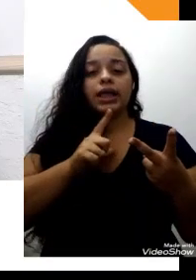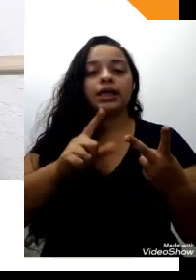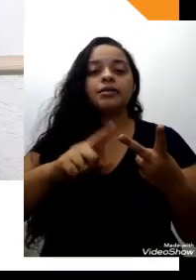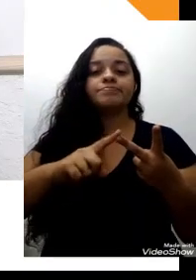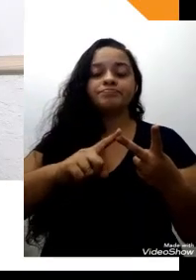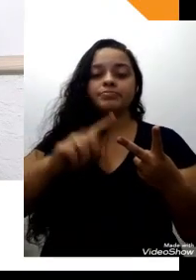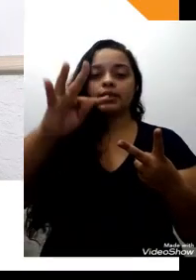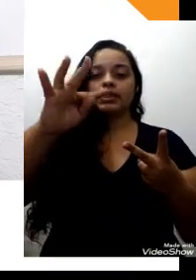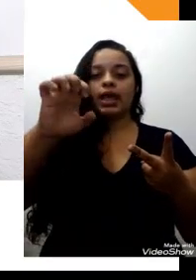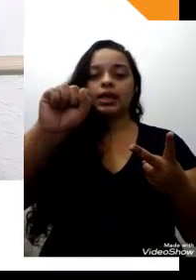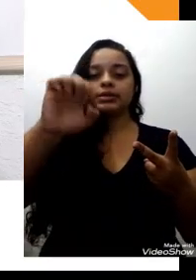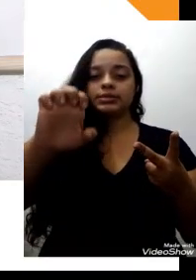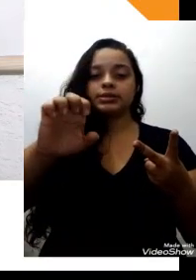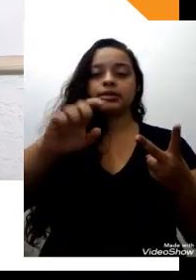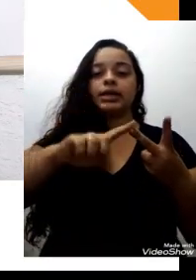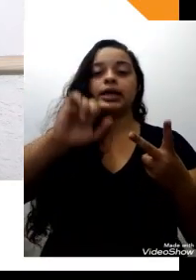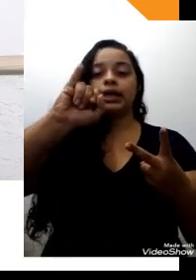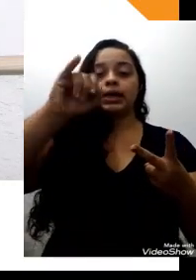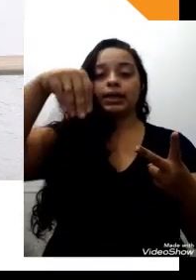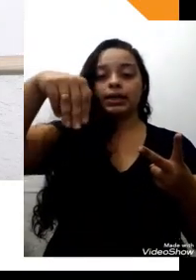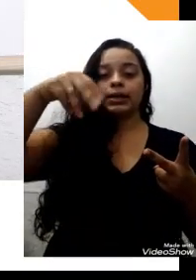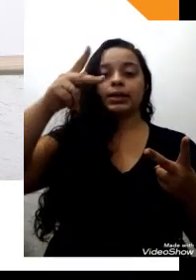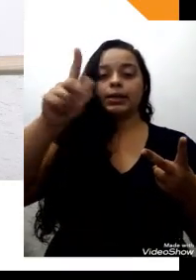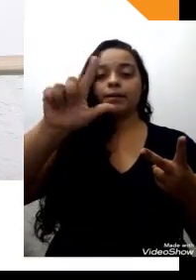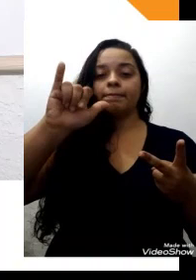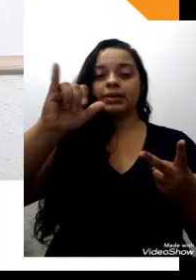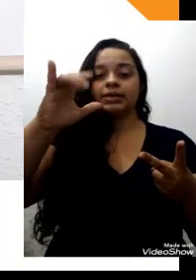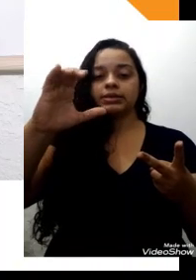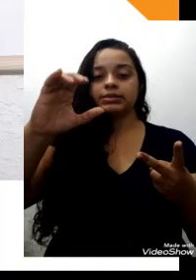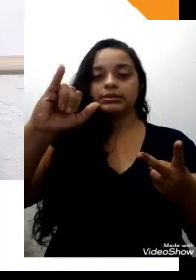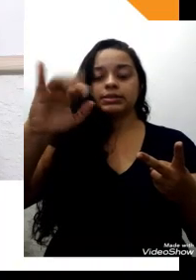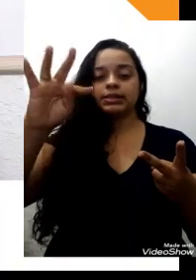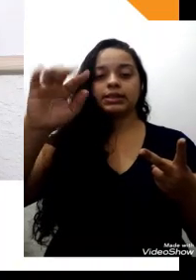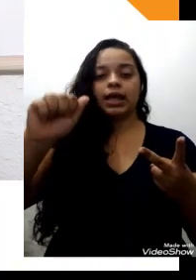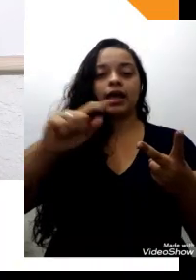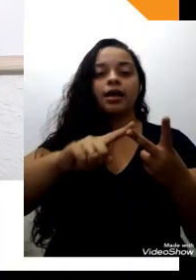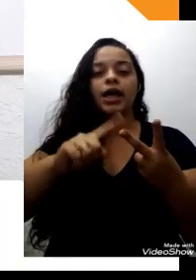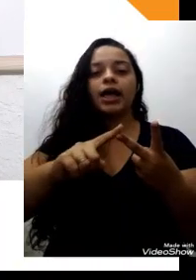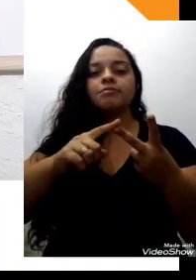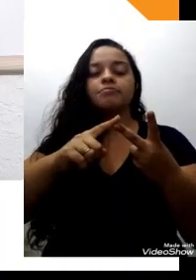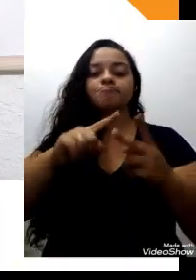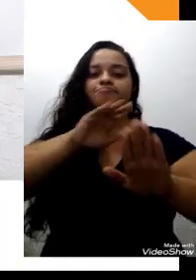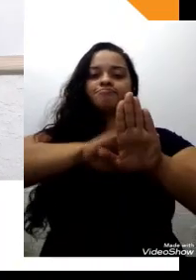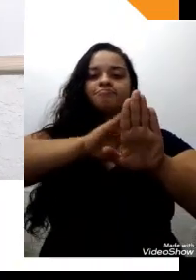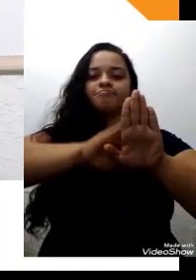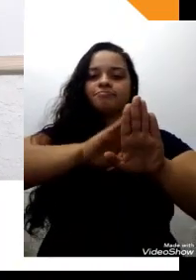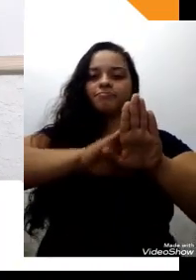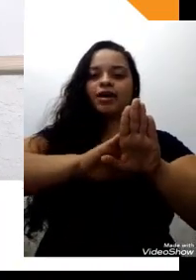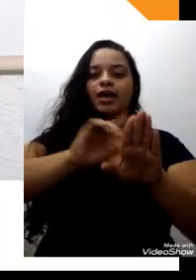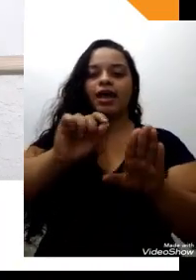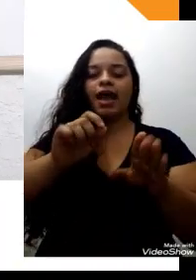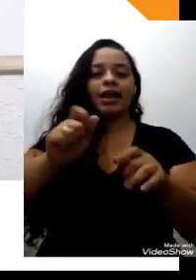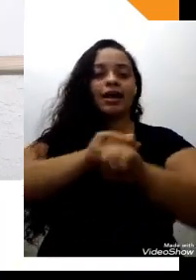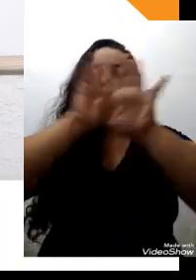aí é tese implícita, que diferentemente da primeira, não traz o argumento com tanta